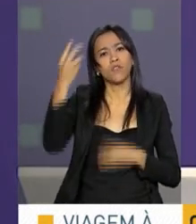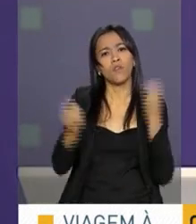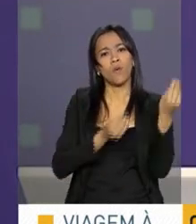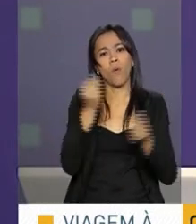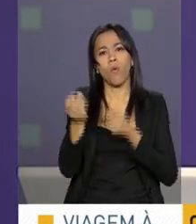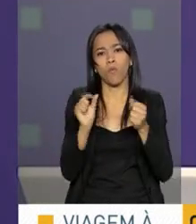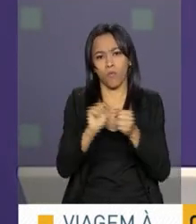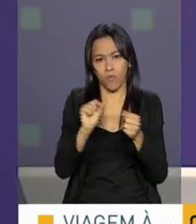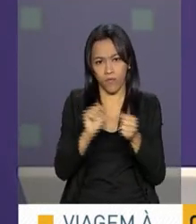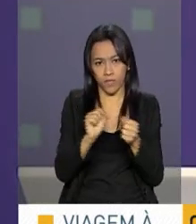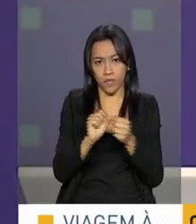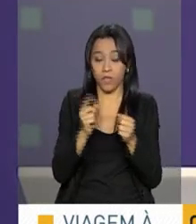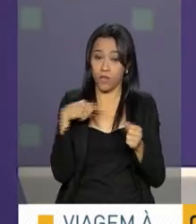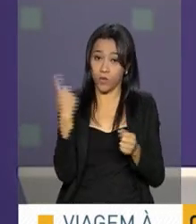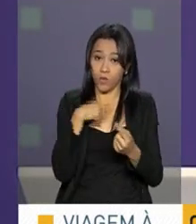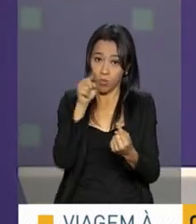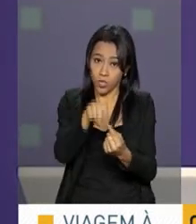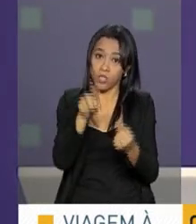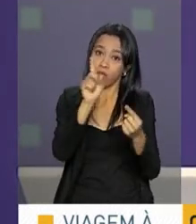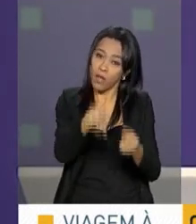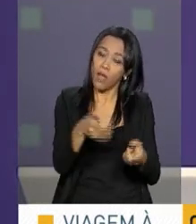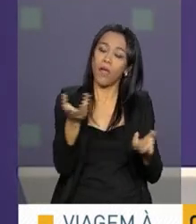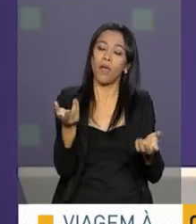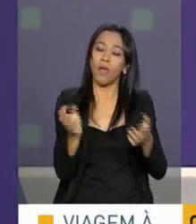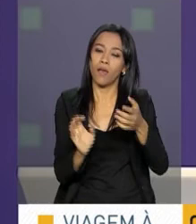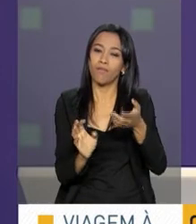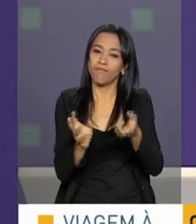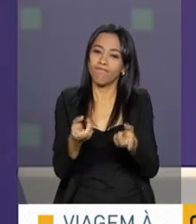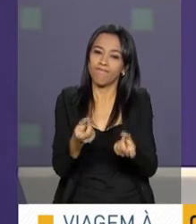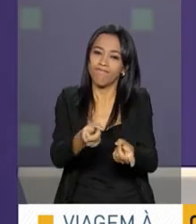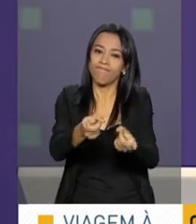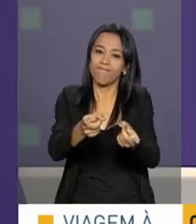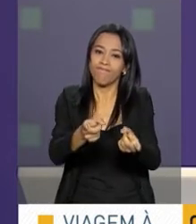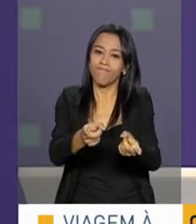nossa intenção é privatizar a primeira companhia docas